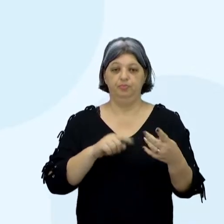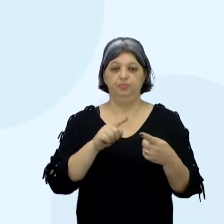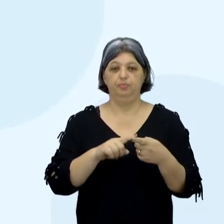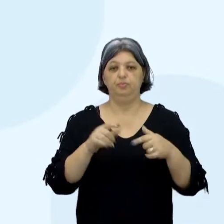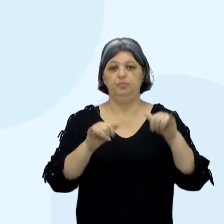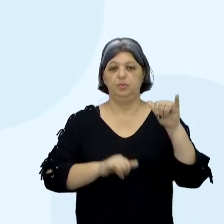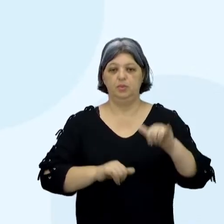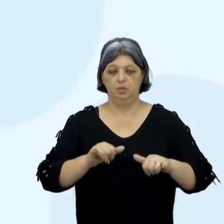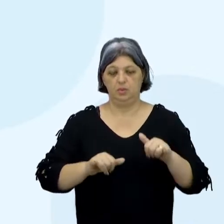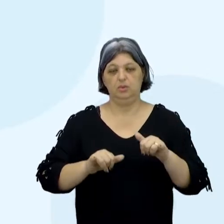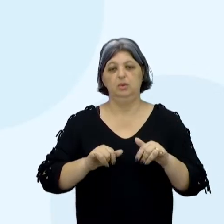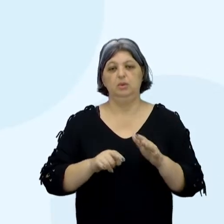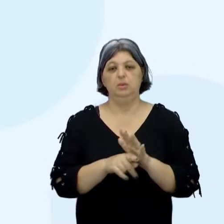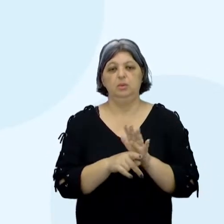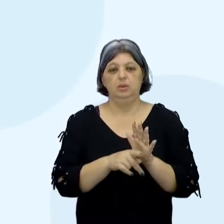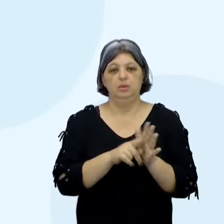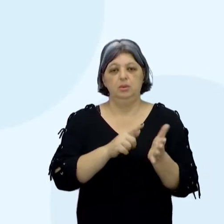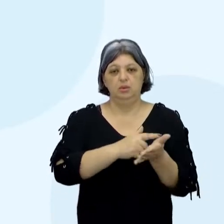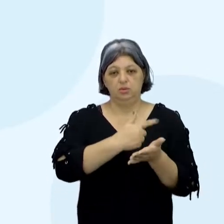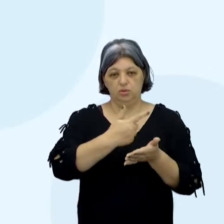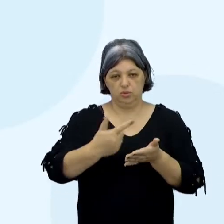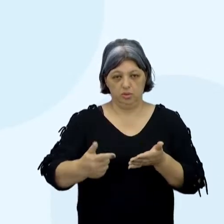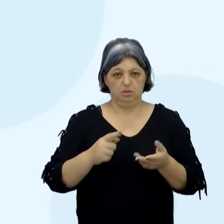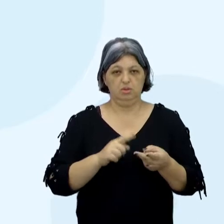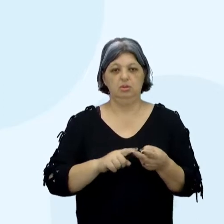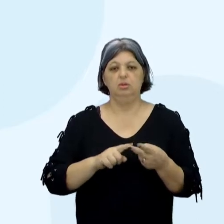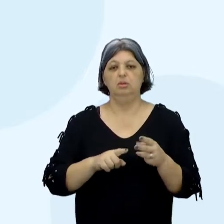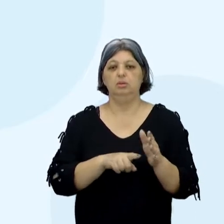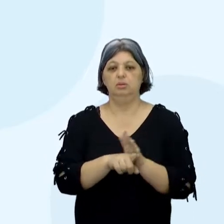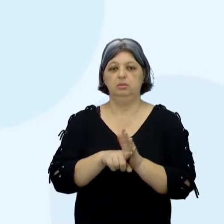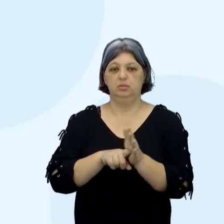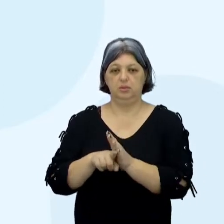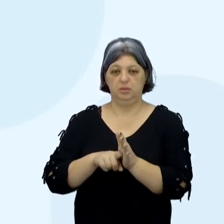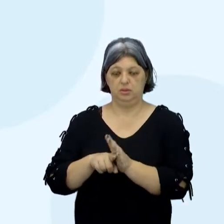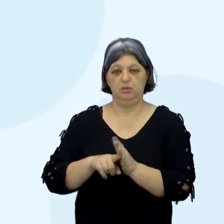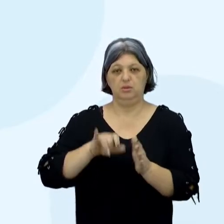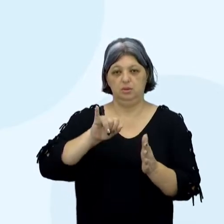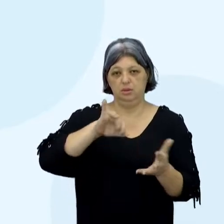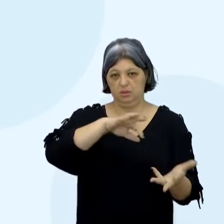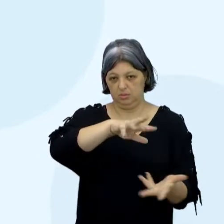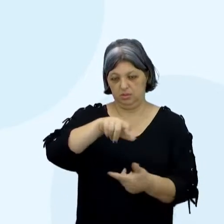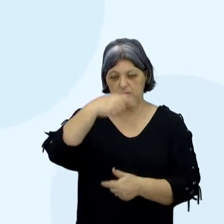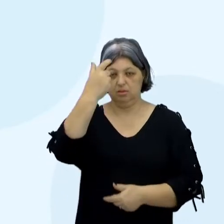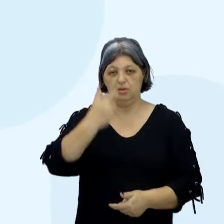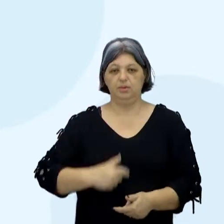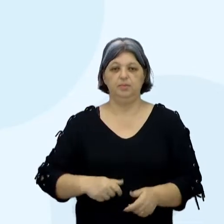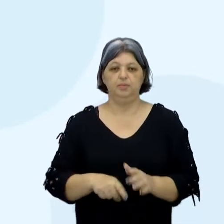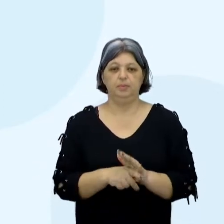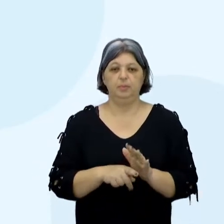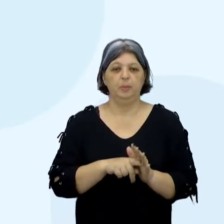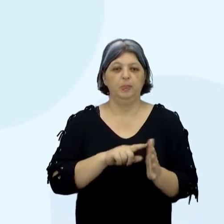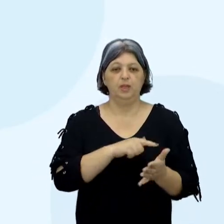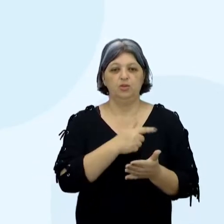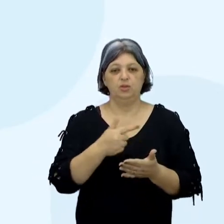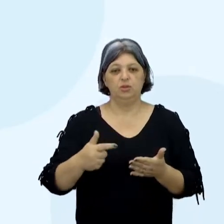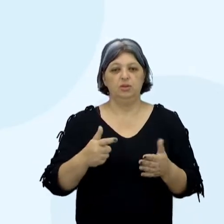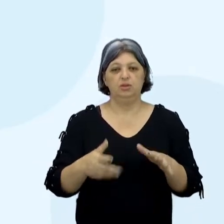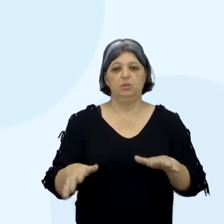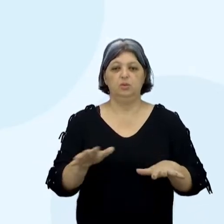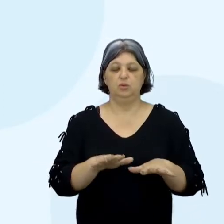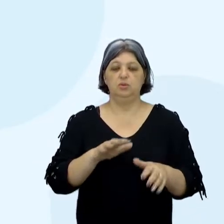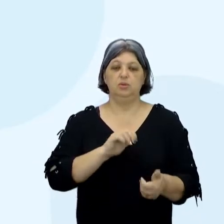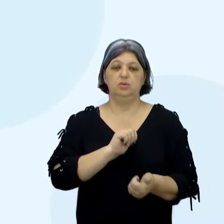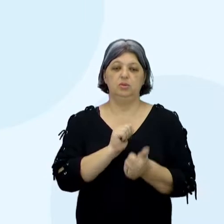Produção Jornalística, Observatório da Imprensa Internacional, sou eu. Jornalismo e Inclusão nos Esportes, Práticas